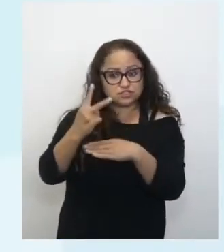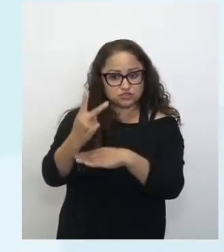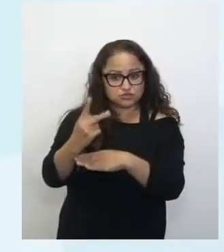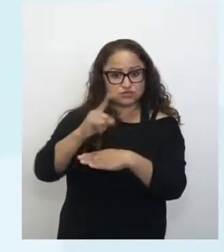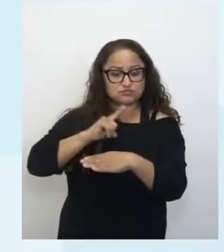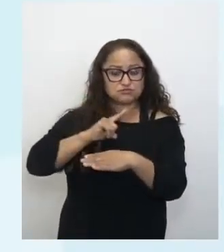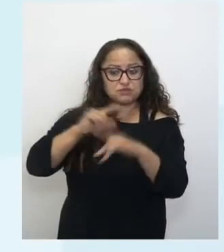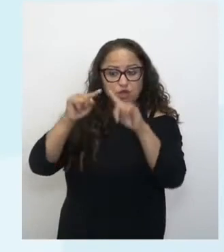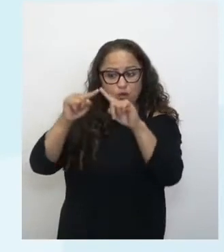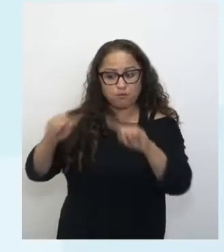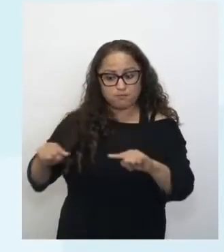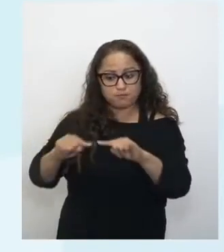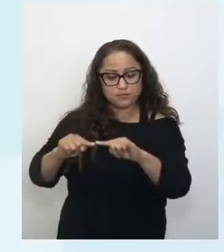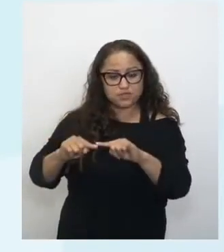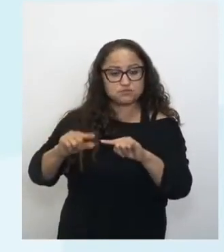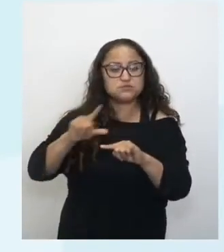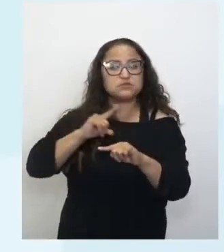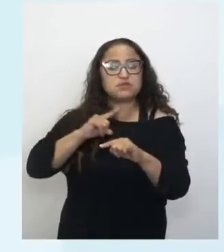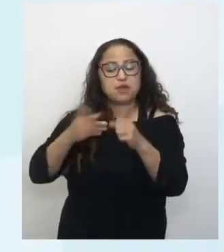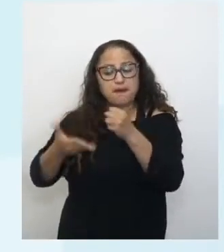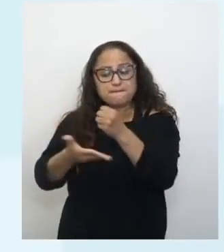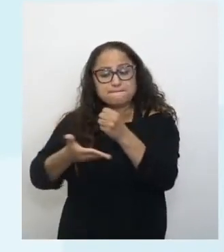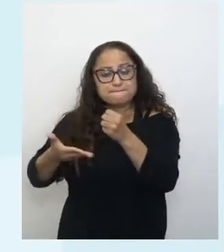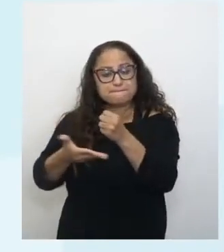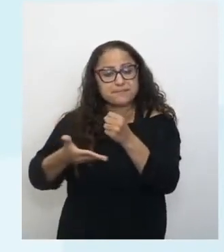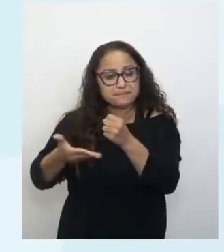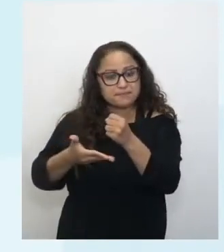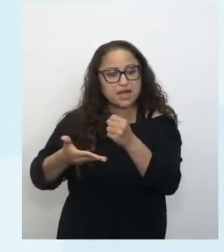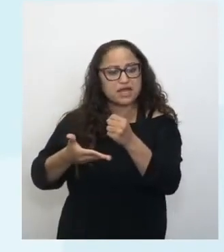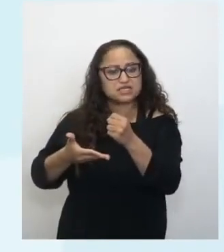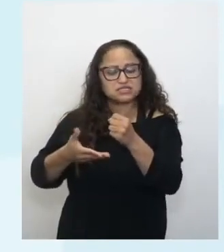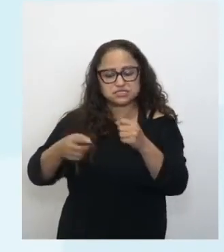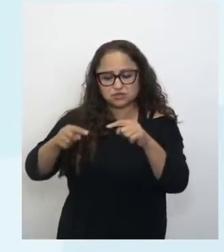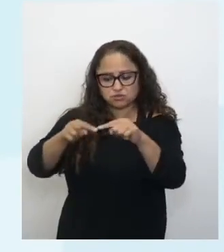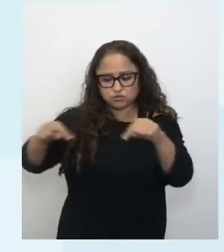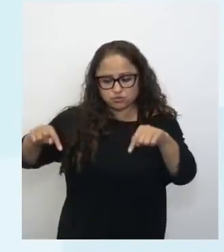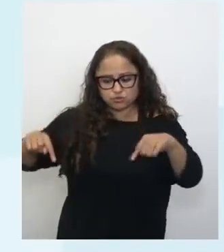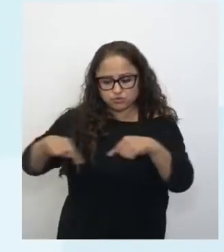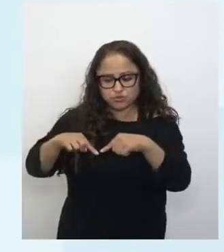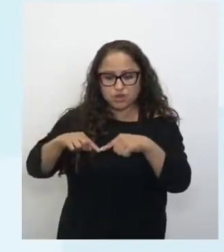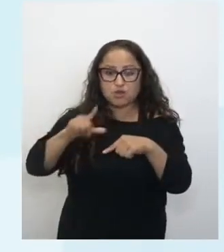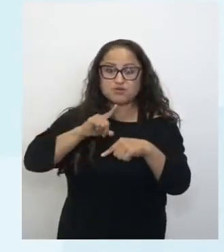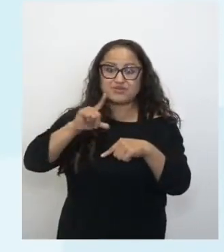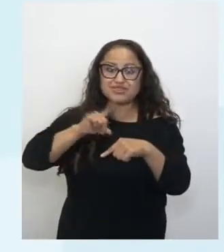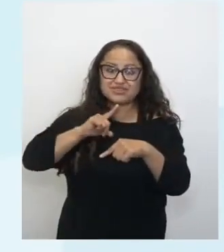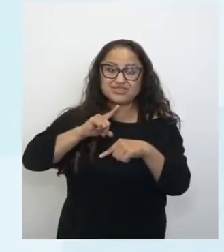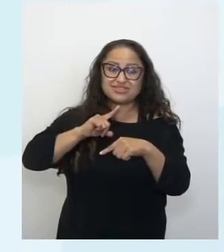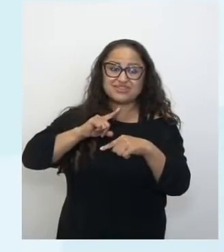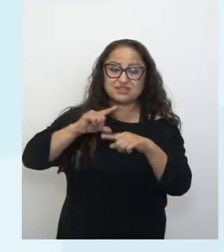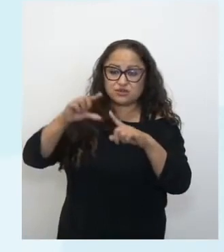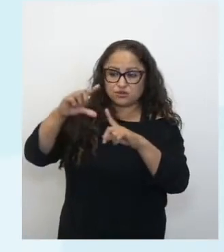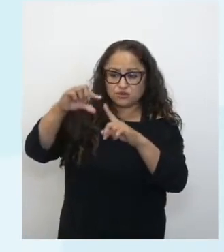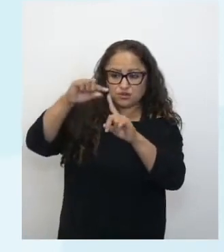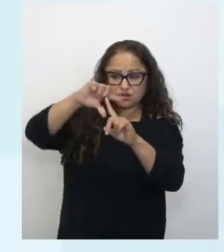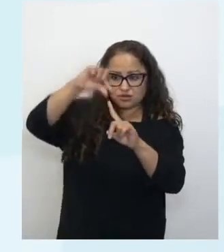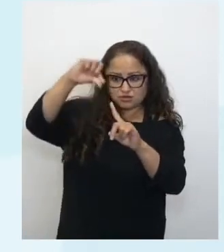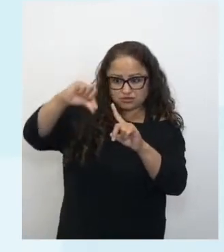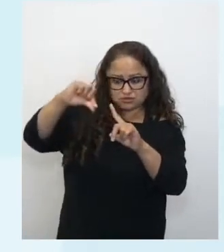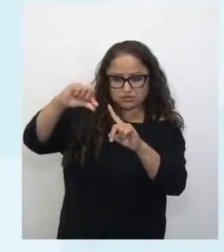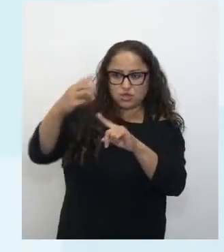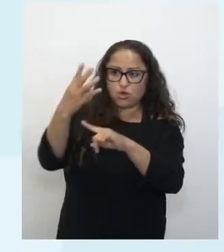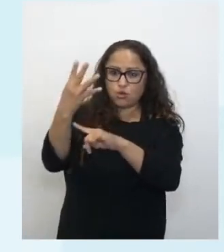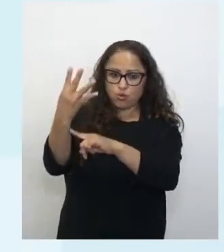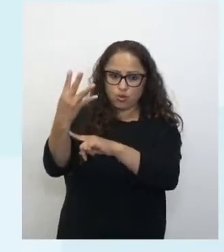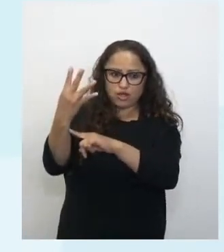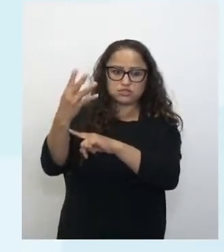temos uma pirâmide essa pirâmide tem a base retangular porque ela tem aresta 4 e 8